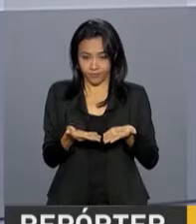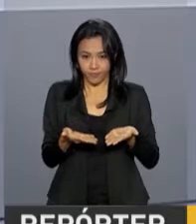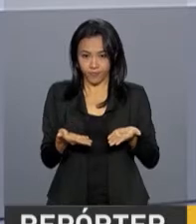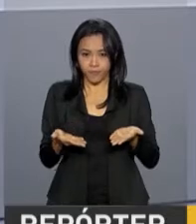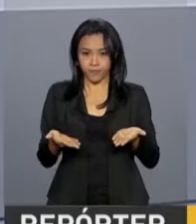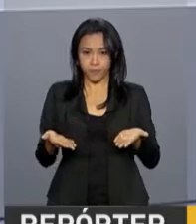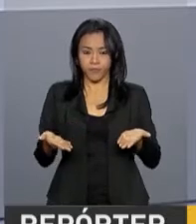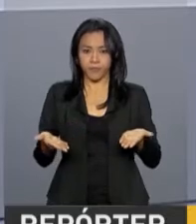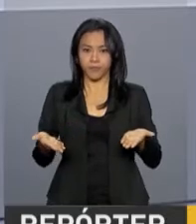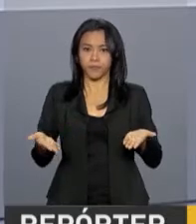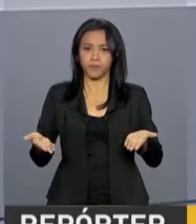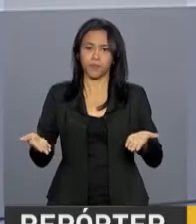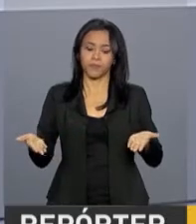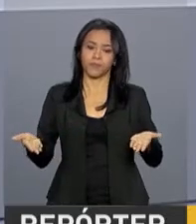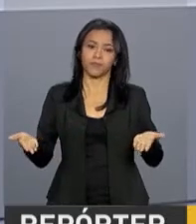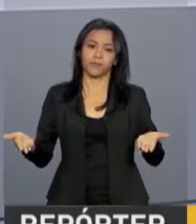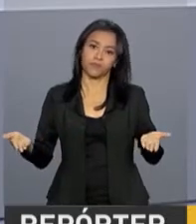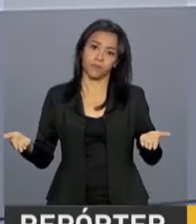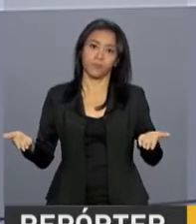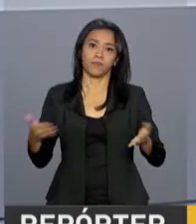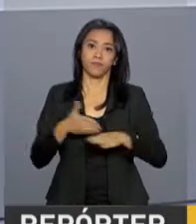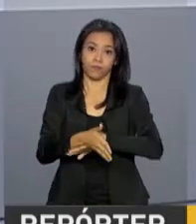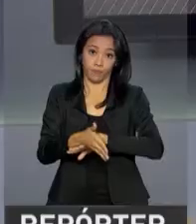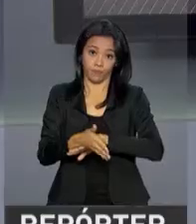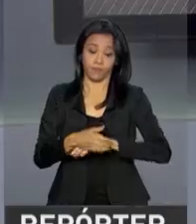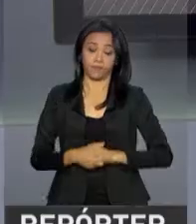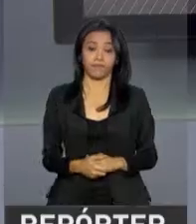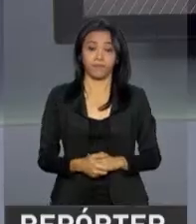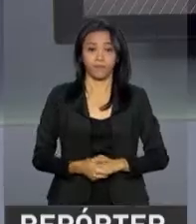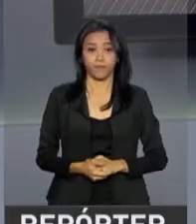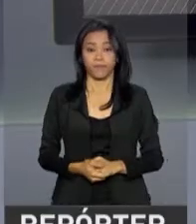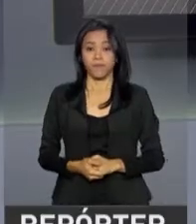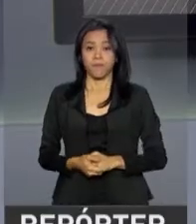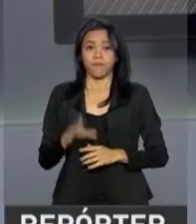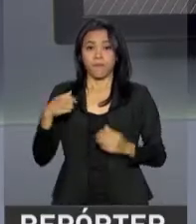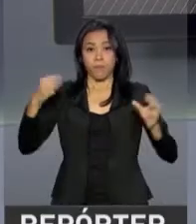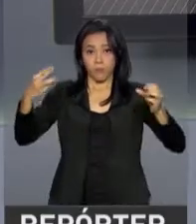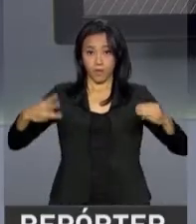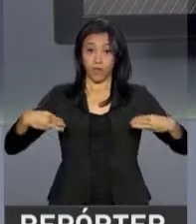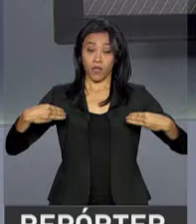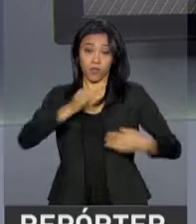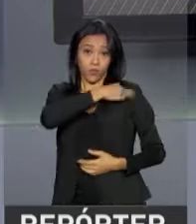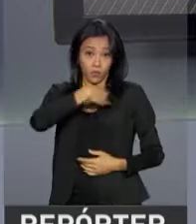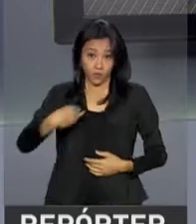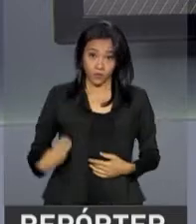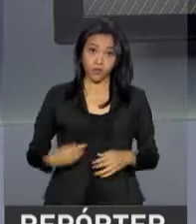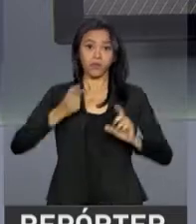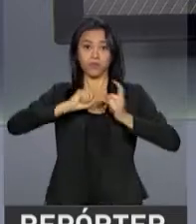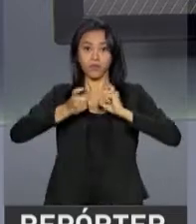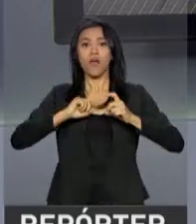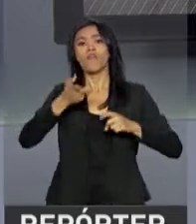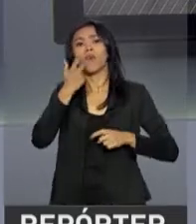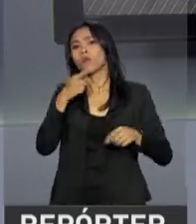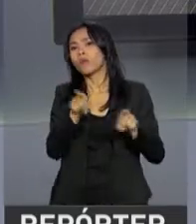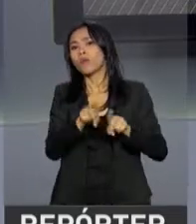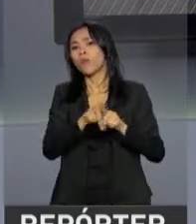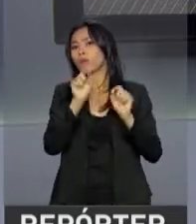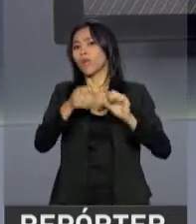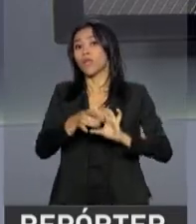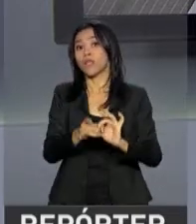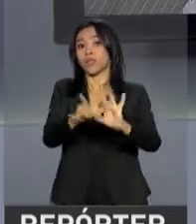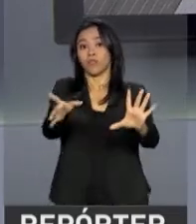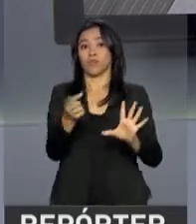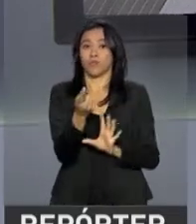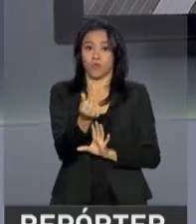ponto planejamento.gov.br eo ministro do planejamento falou também sobre a liberação do pis pasep